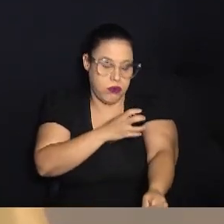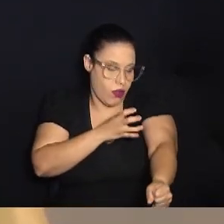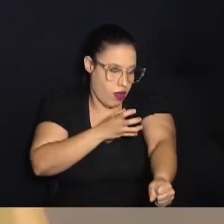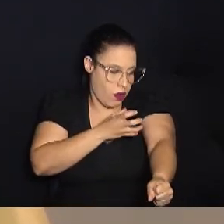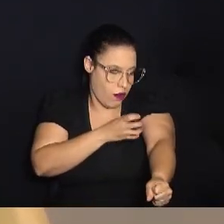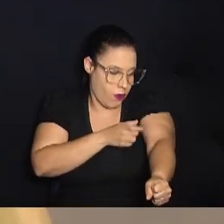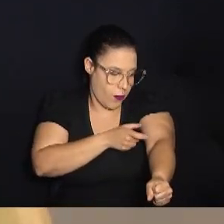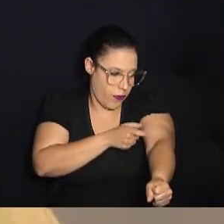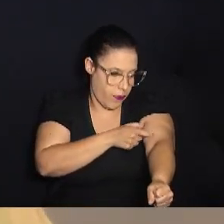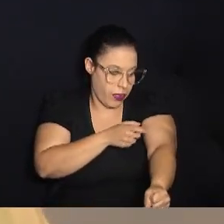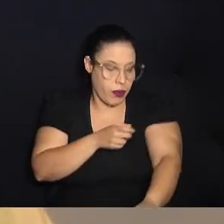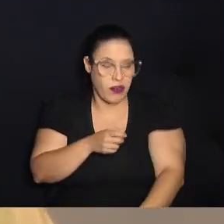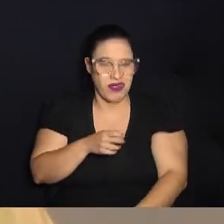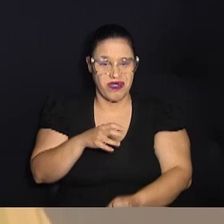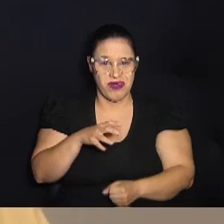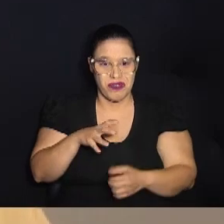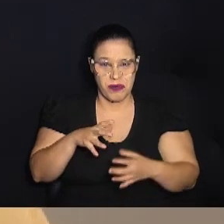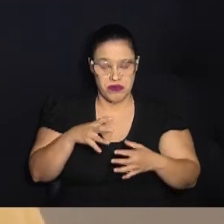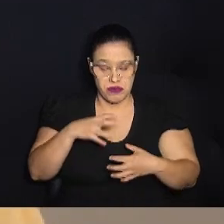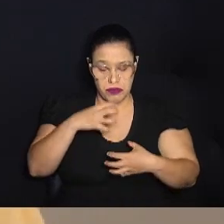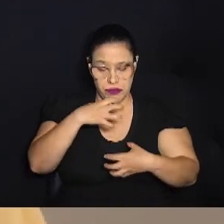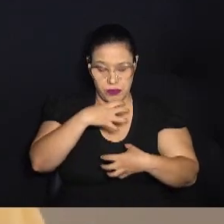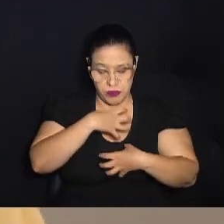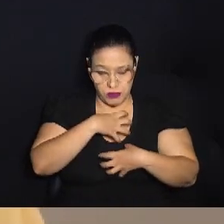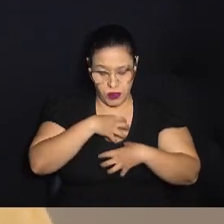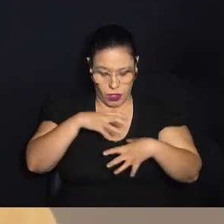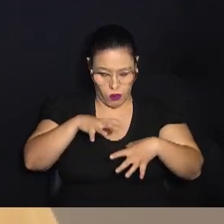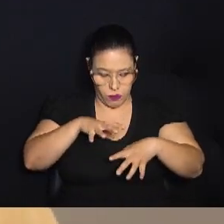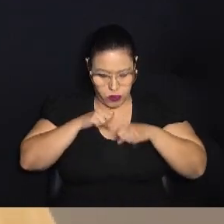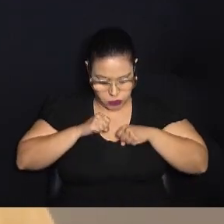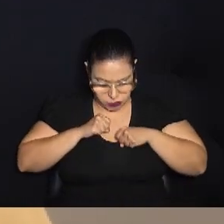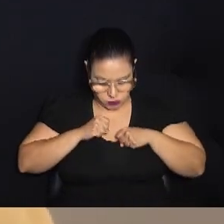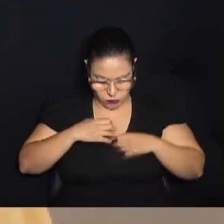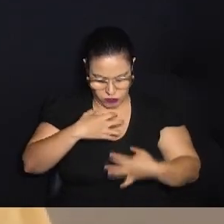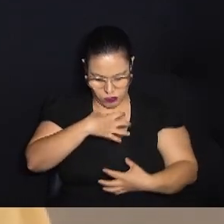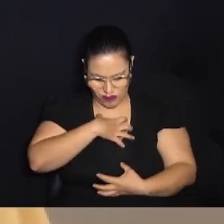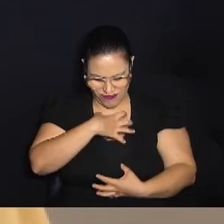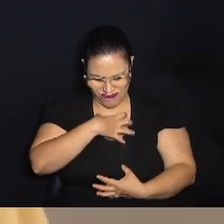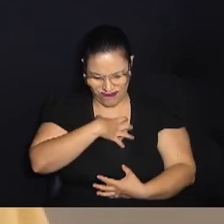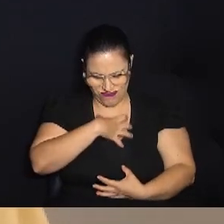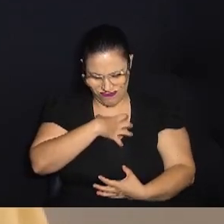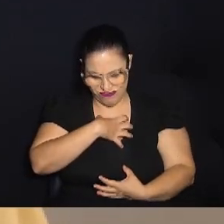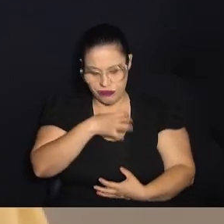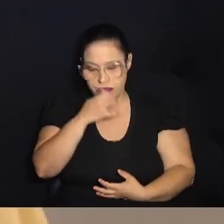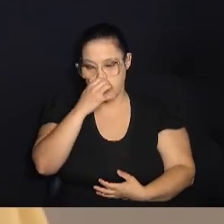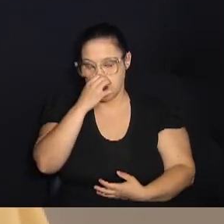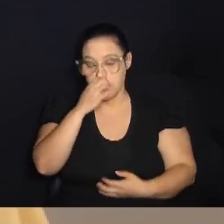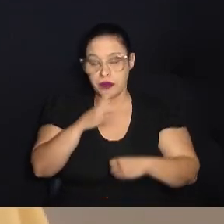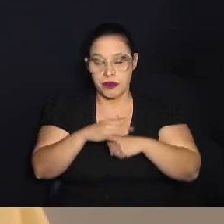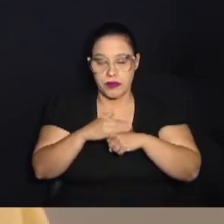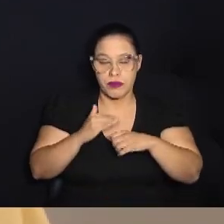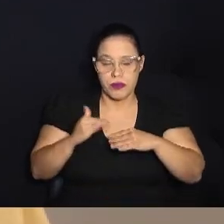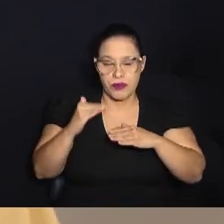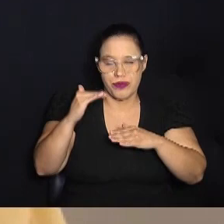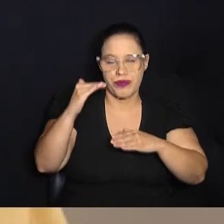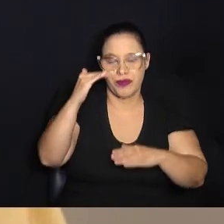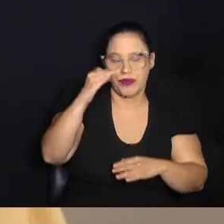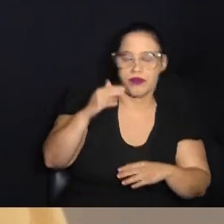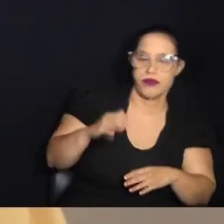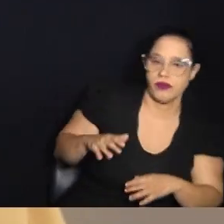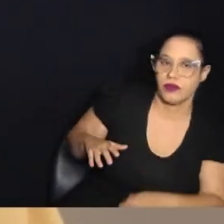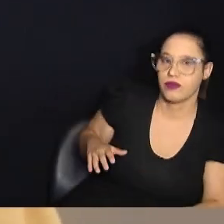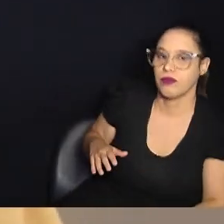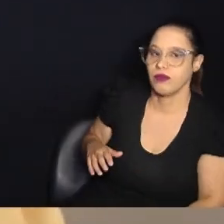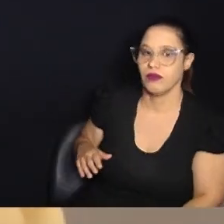mais inflamada. Mas quando eu tenho infecções respiratórias, elas evoluem sempre com quadros de inflamações mais graves. E